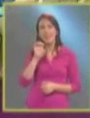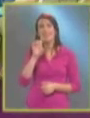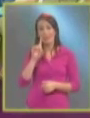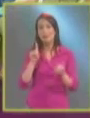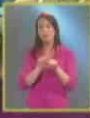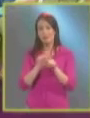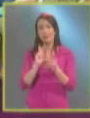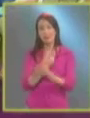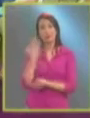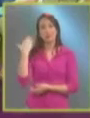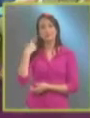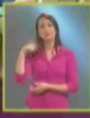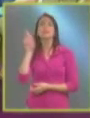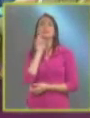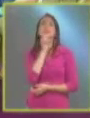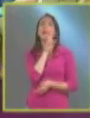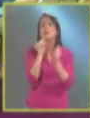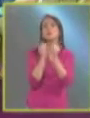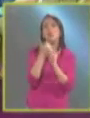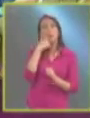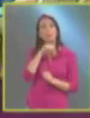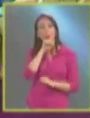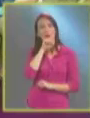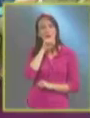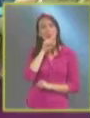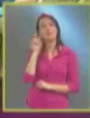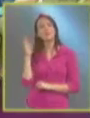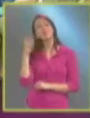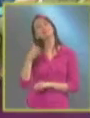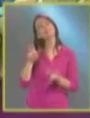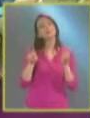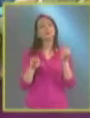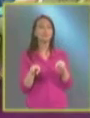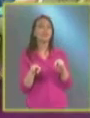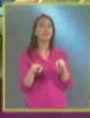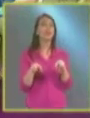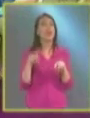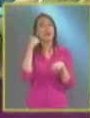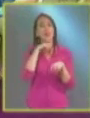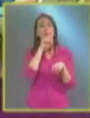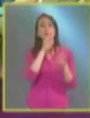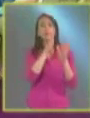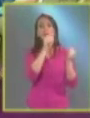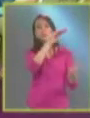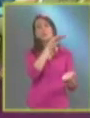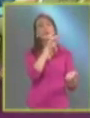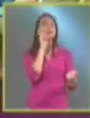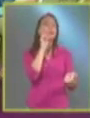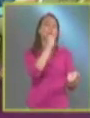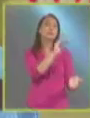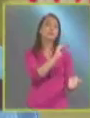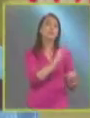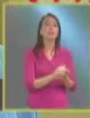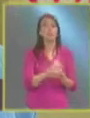frequência. Uma vez eu fui no restaurante com minha mãe, tô eu lá na mesa, aí ela pediu uma cerveja pra ela,